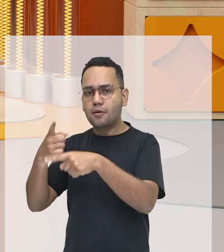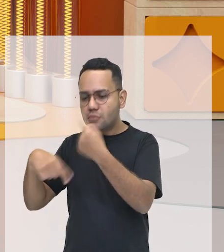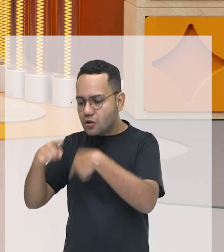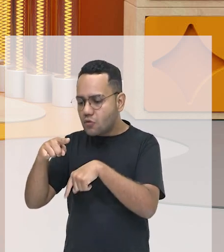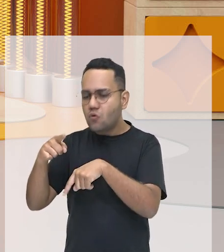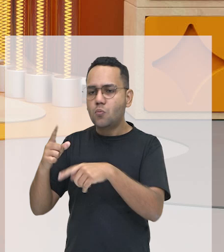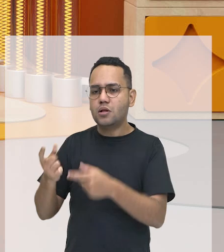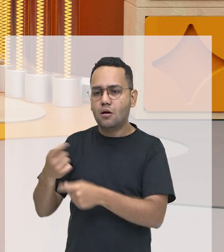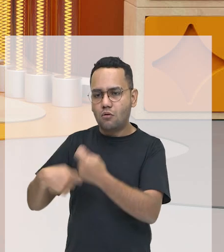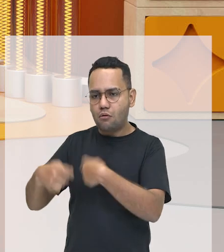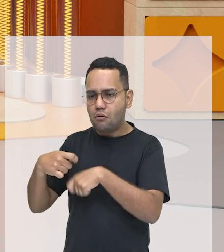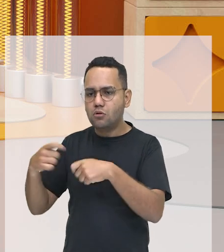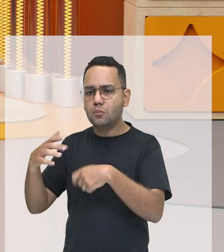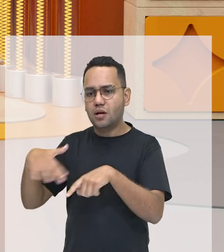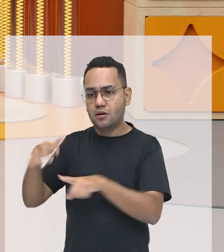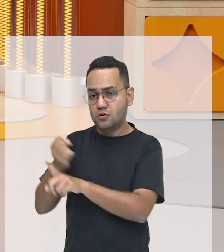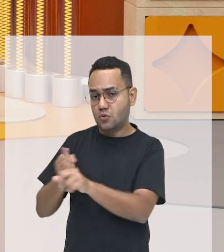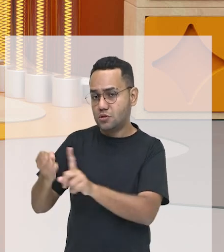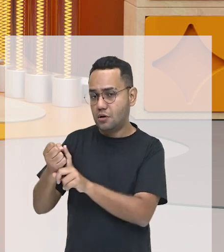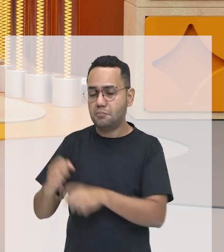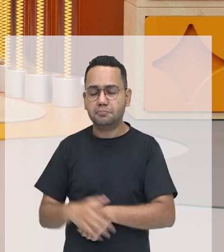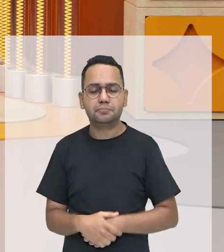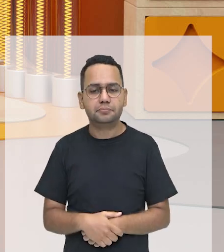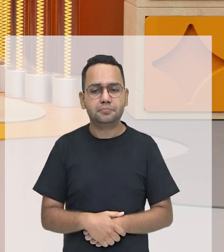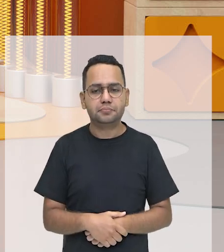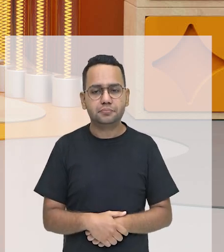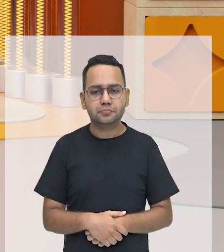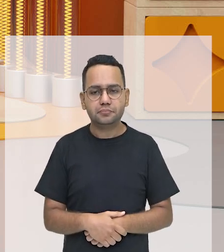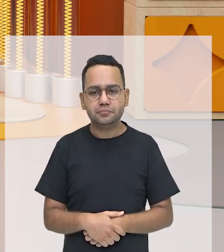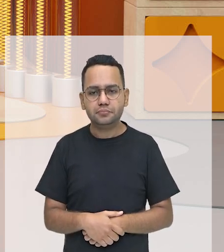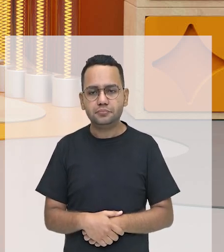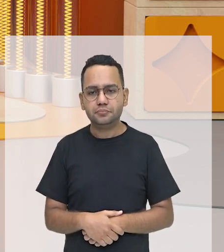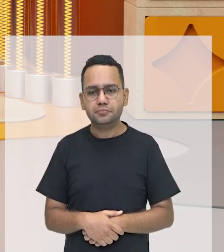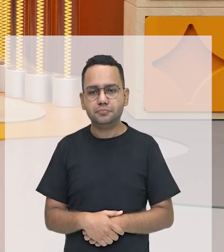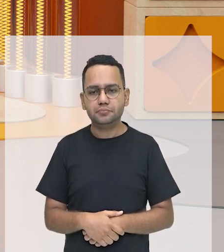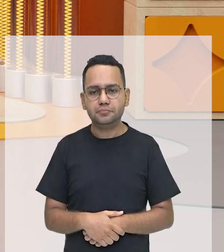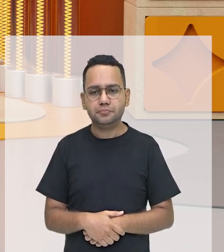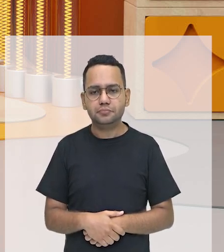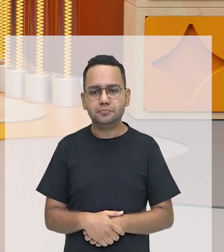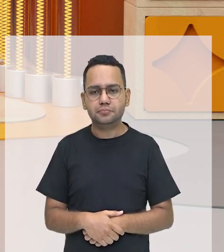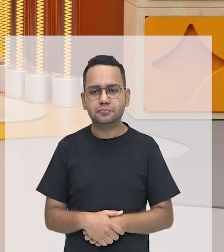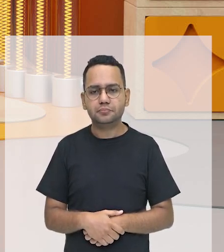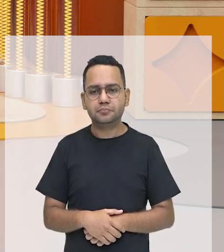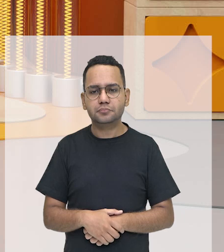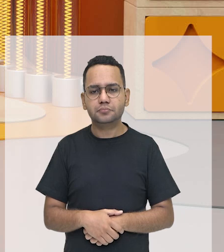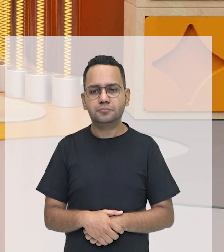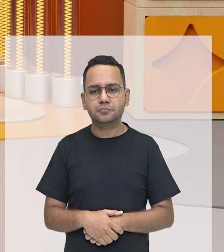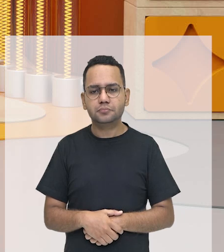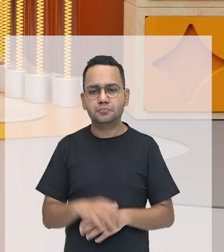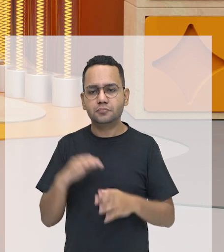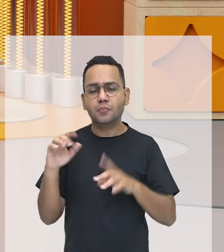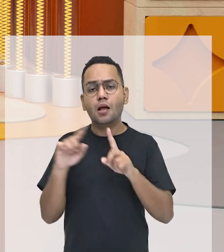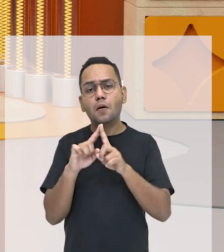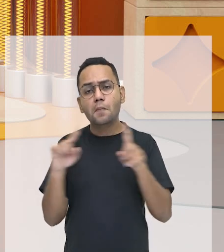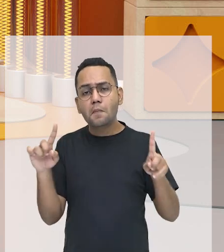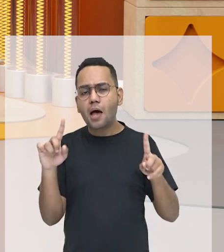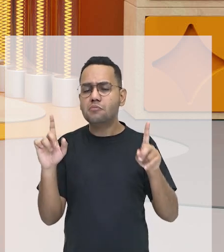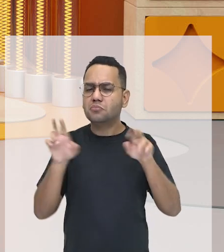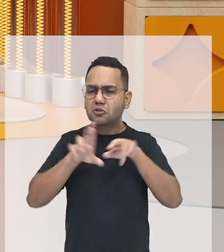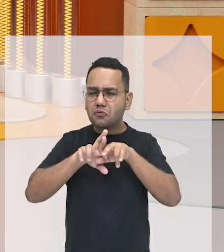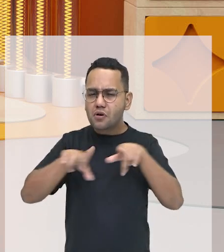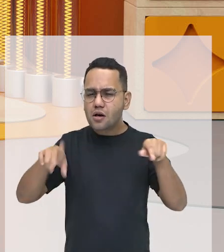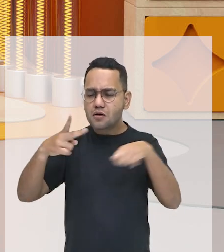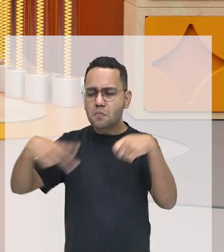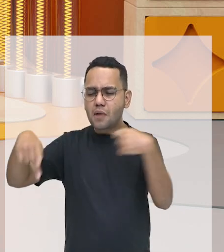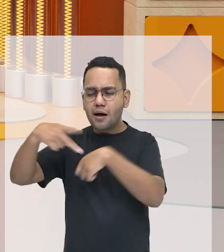social, tá certo? Mas, além disso, né, tendo vários países acabam tendo muito conflito com